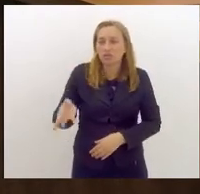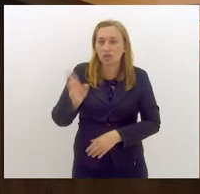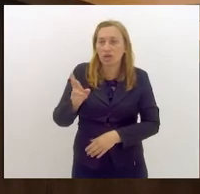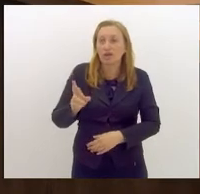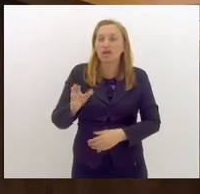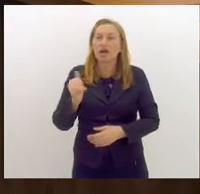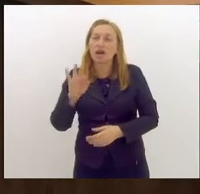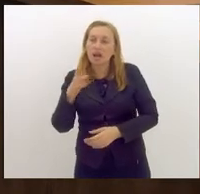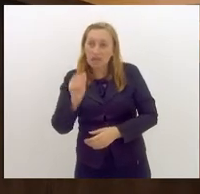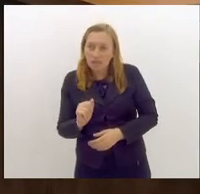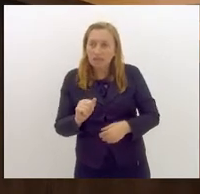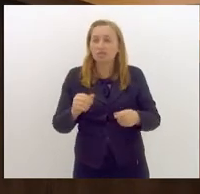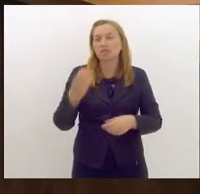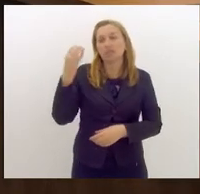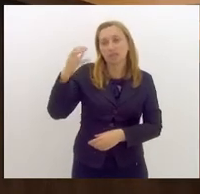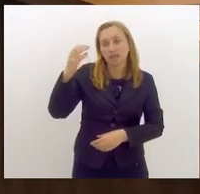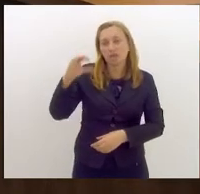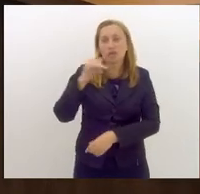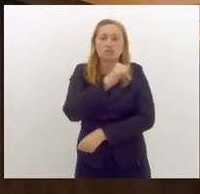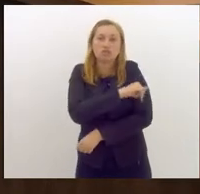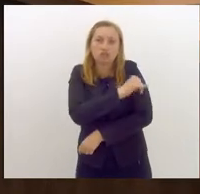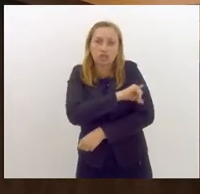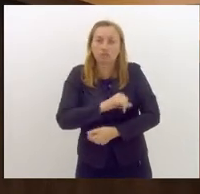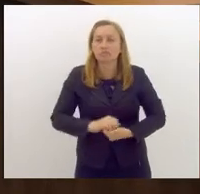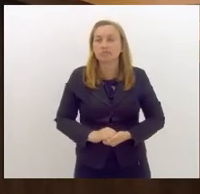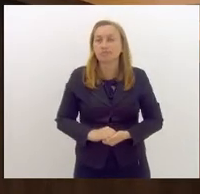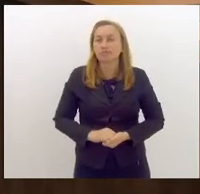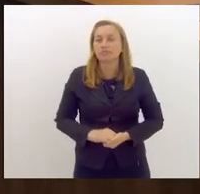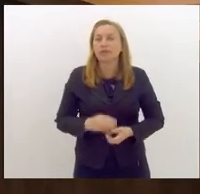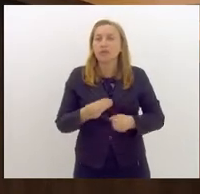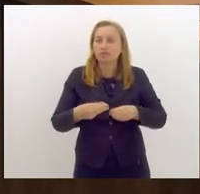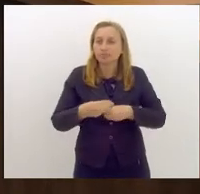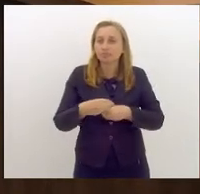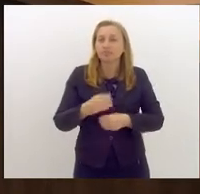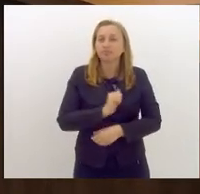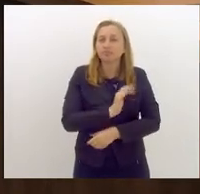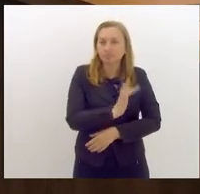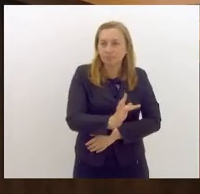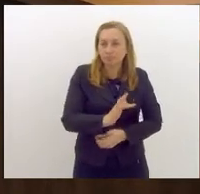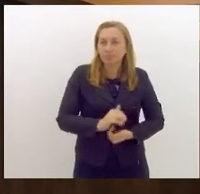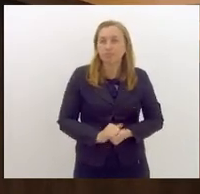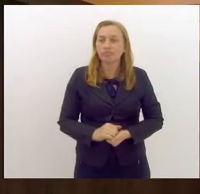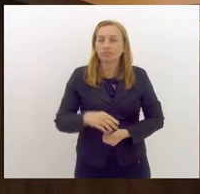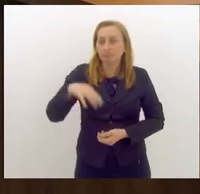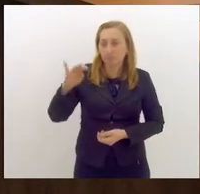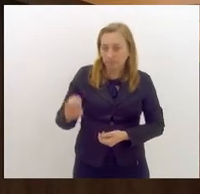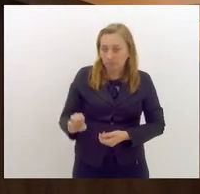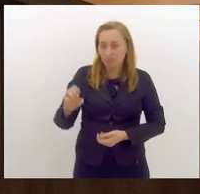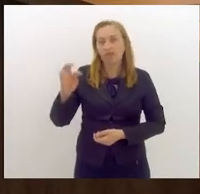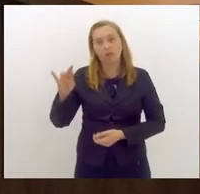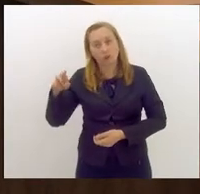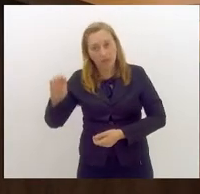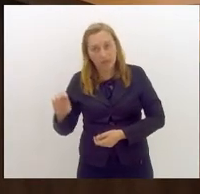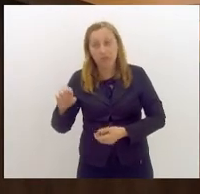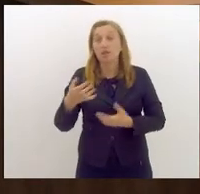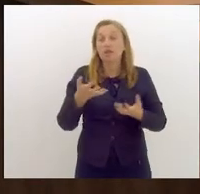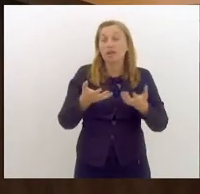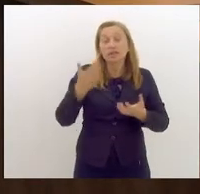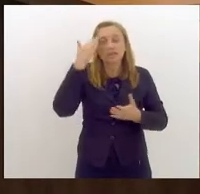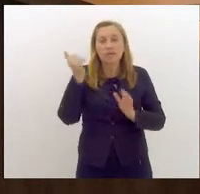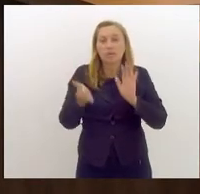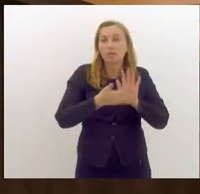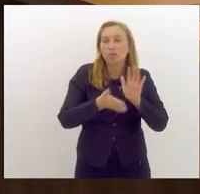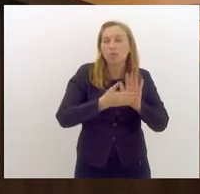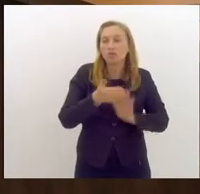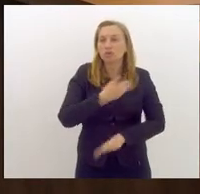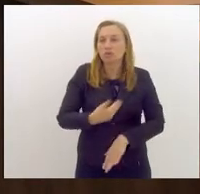Niterói Rio de Janeiro os municípios da Baixada Fluminense do norte do Noroeste eu quero saber qual é a proposta